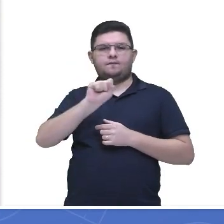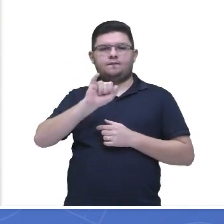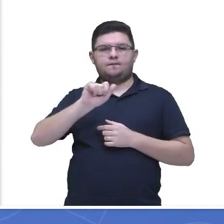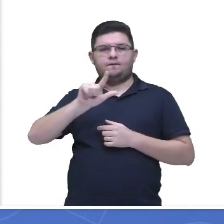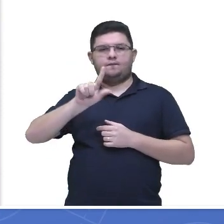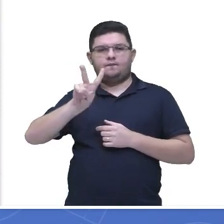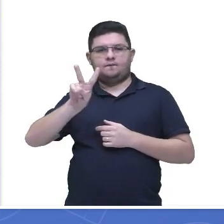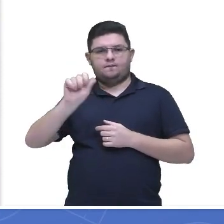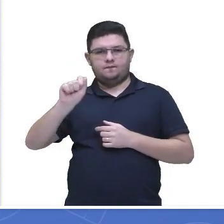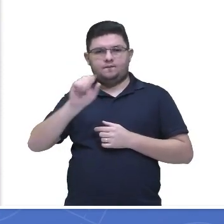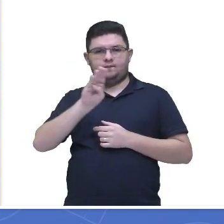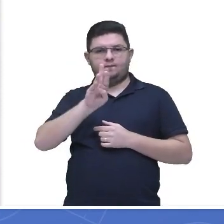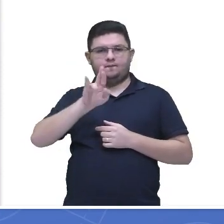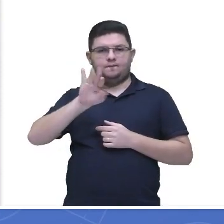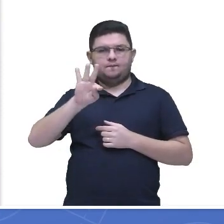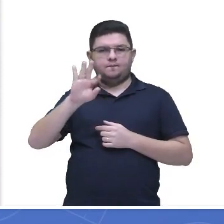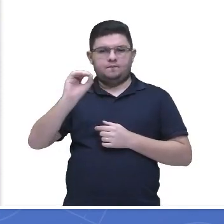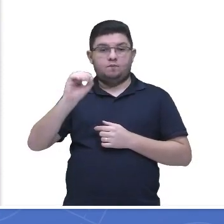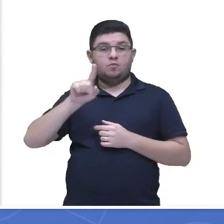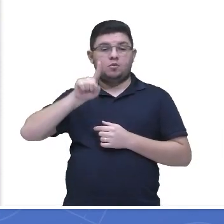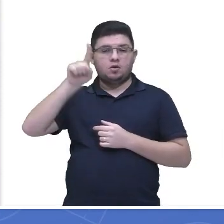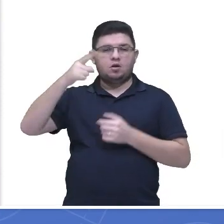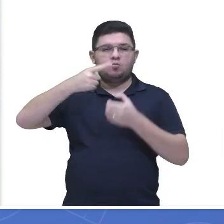né? O município.